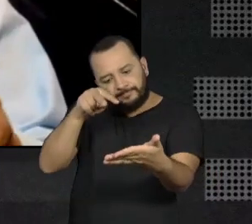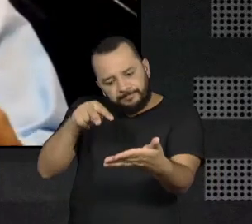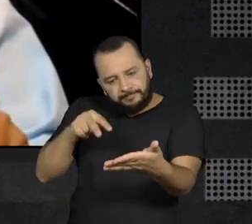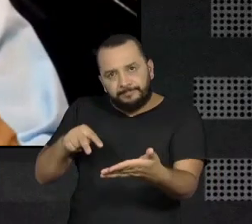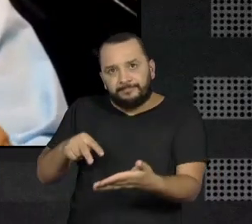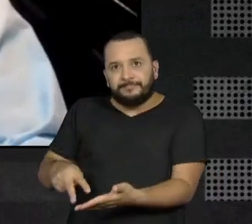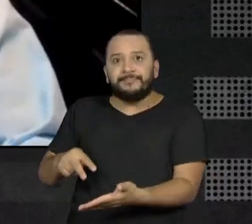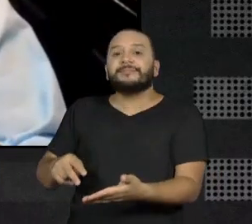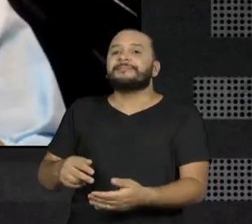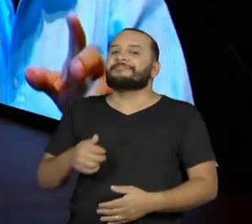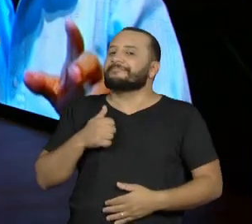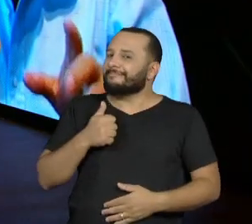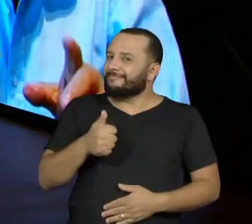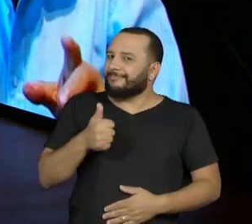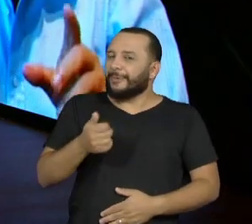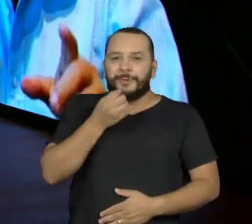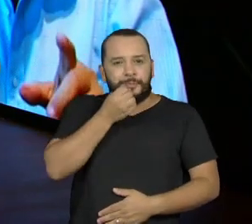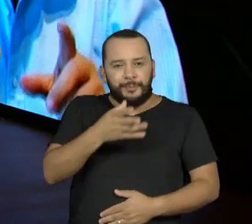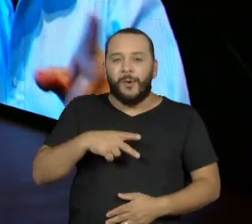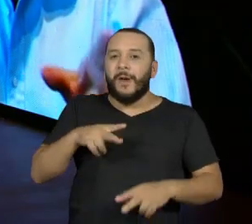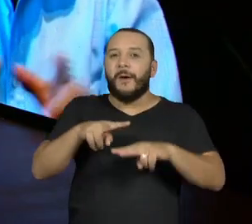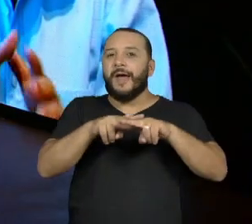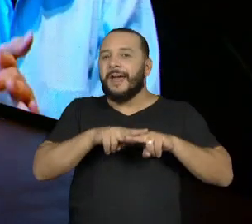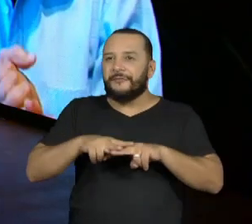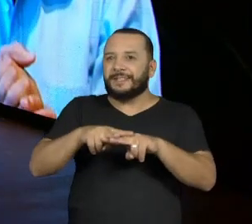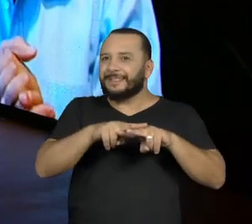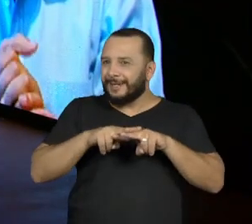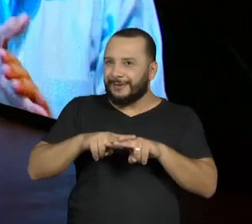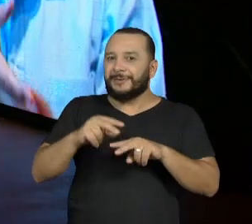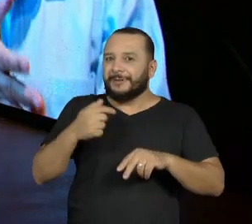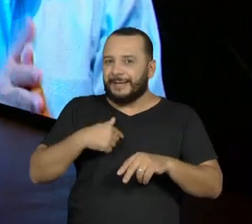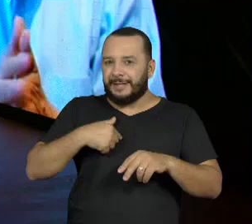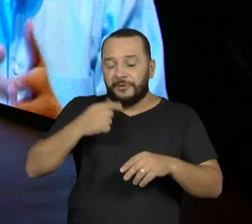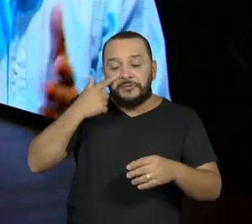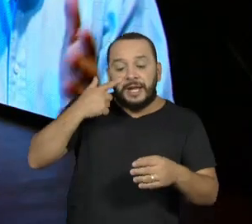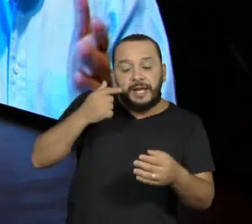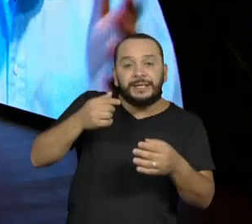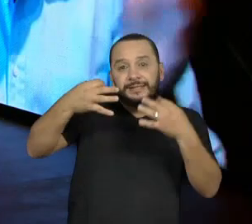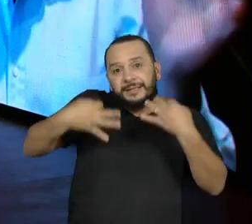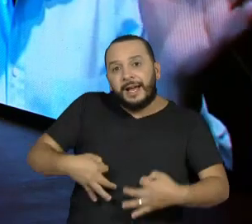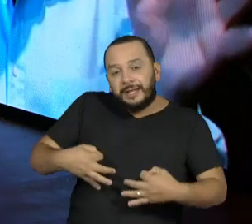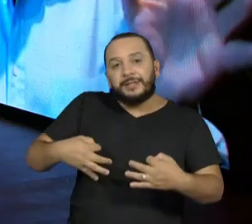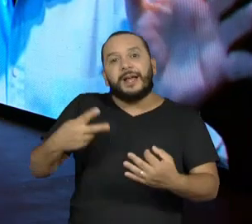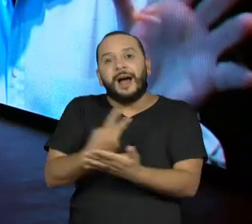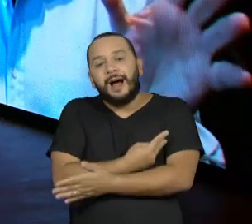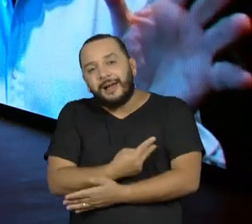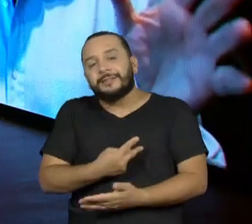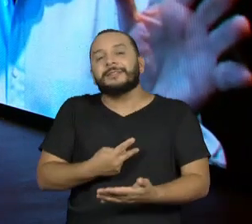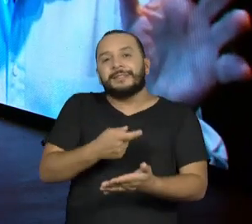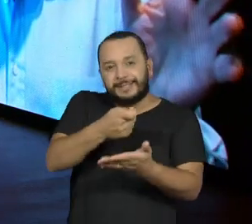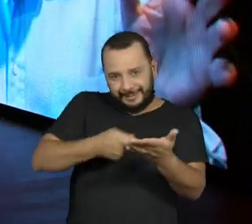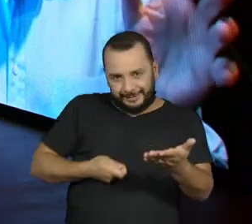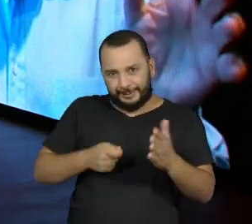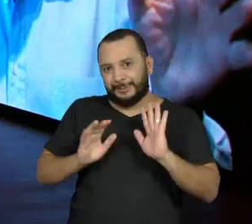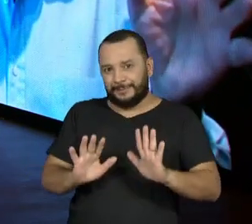Ótima essa passagem minha para revisar texto, principalmente em repórter policial. Porque Eu cheguei